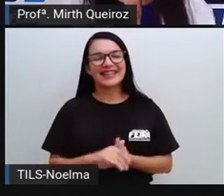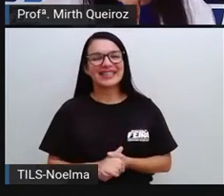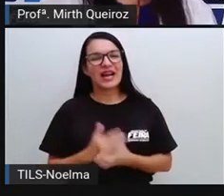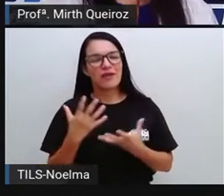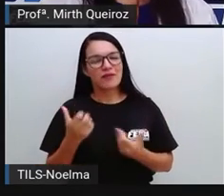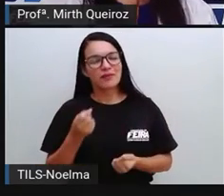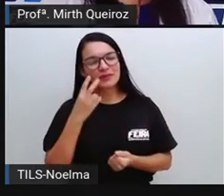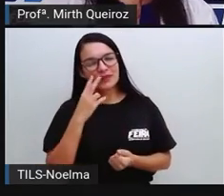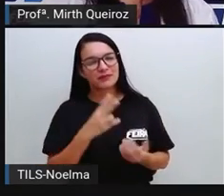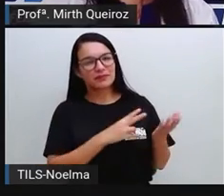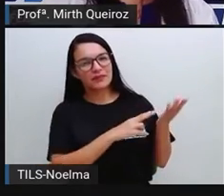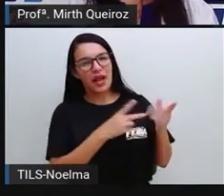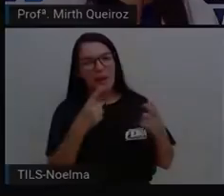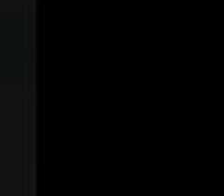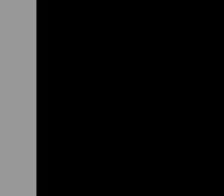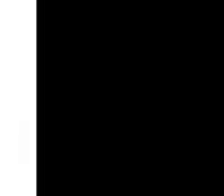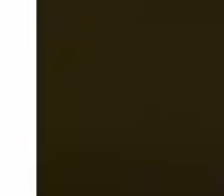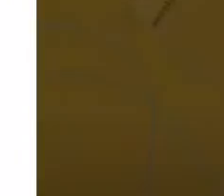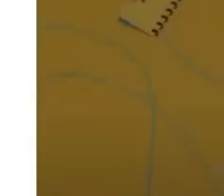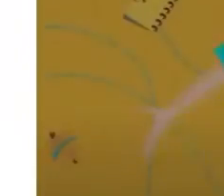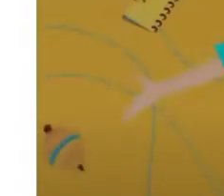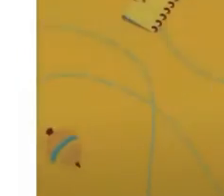Vamos começar com música.